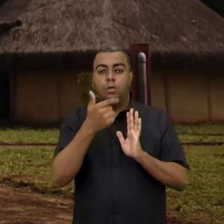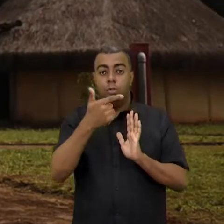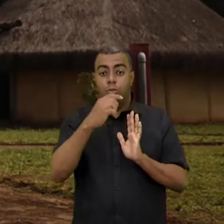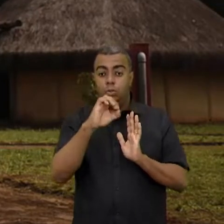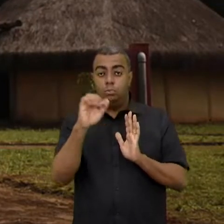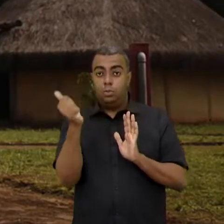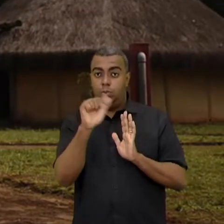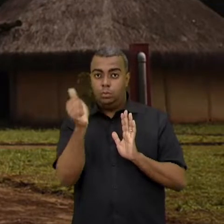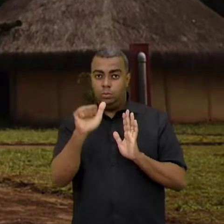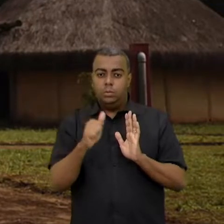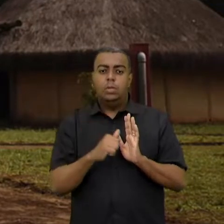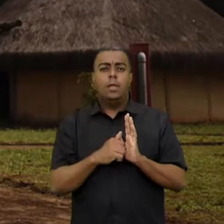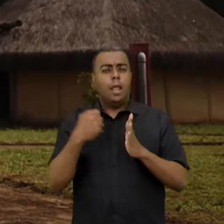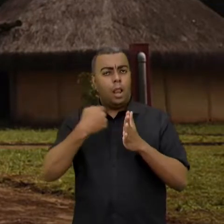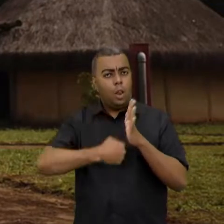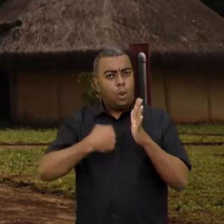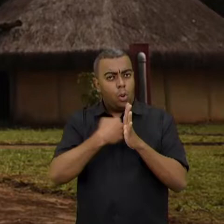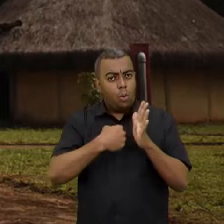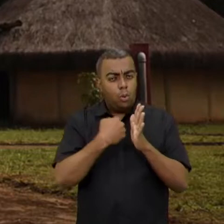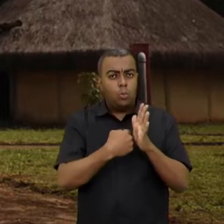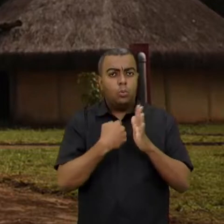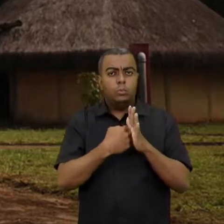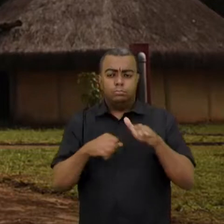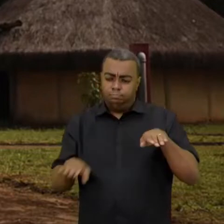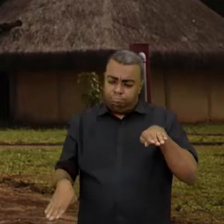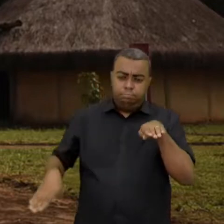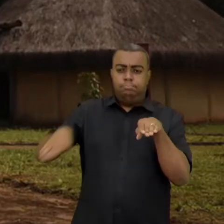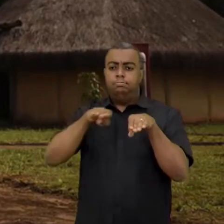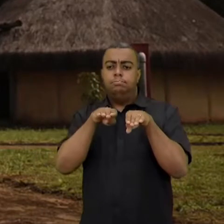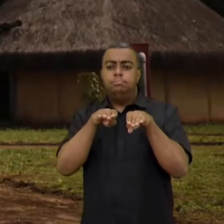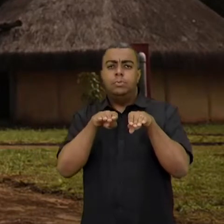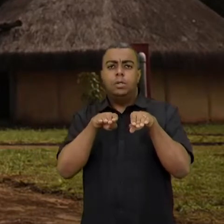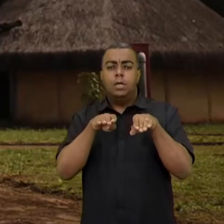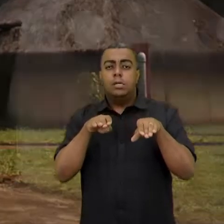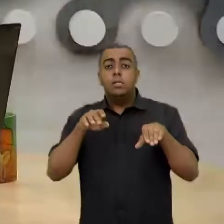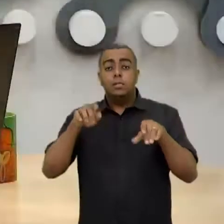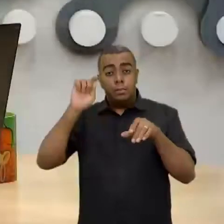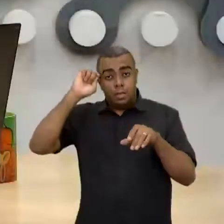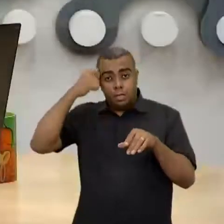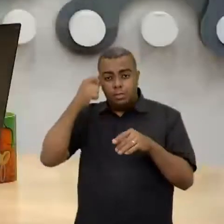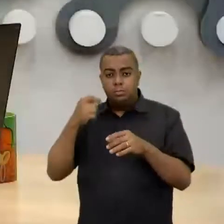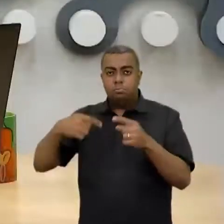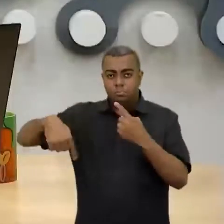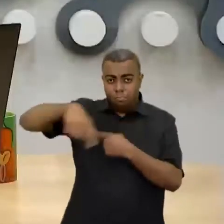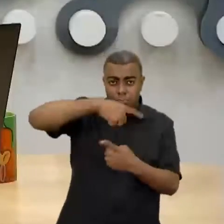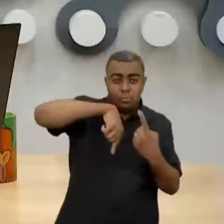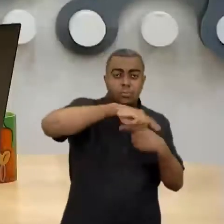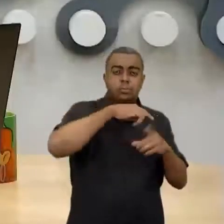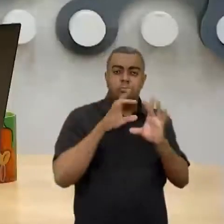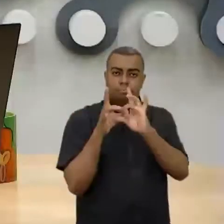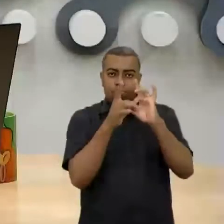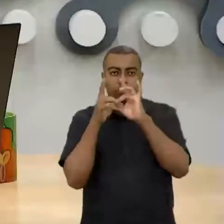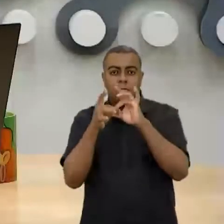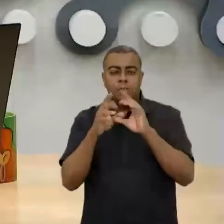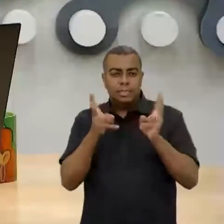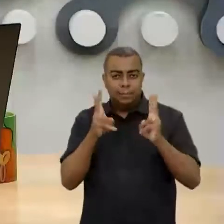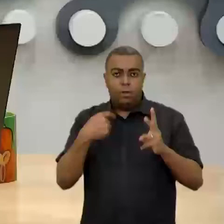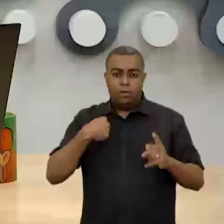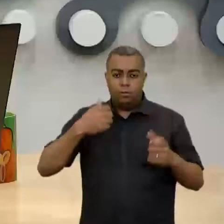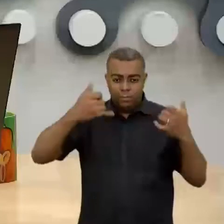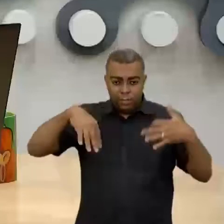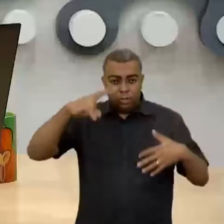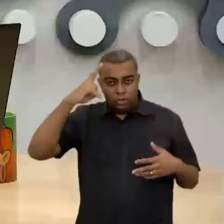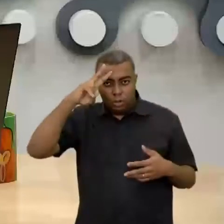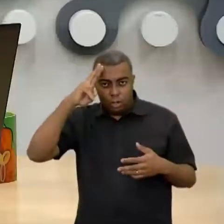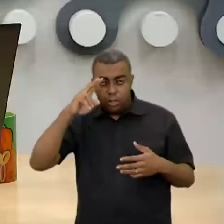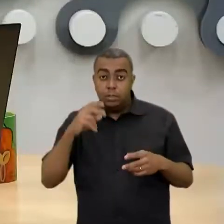por igualdade, contra o preconceito e a desumanização do povo negro. Porque a gente precisa entender assim, sempre que eu vou falar sobre história, eu tenho